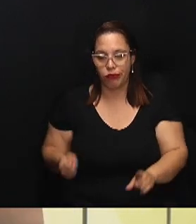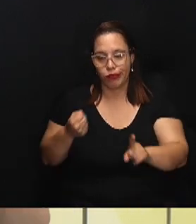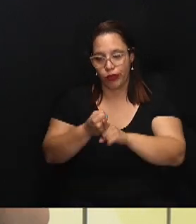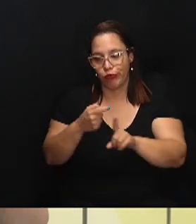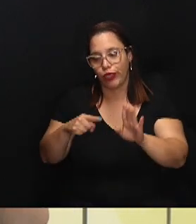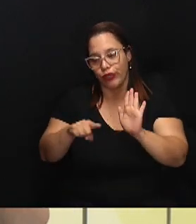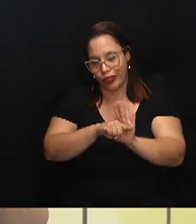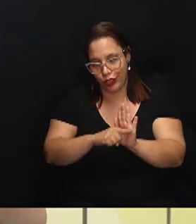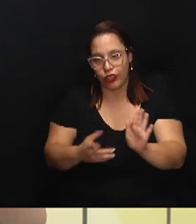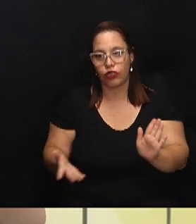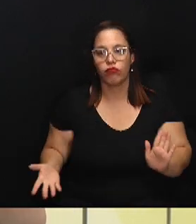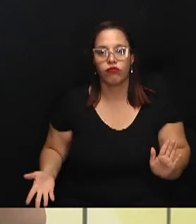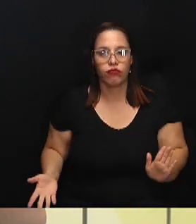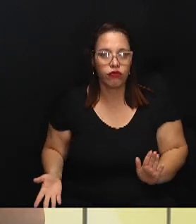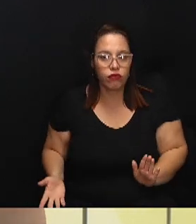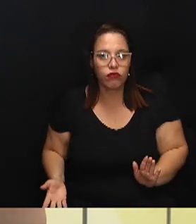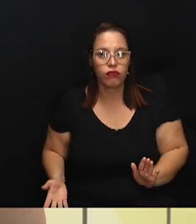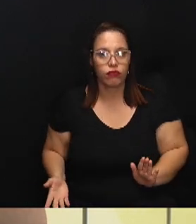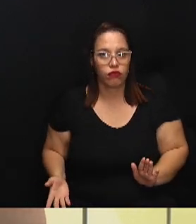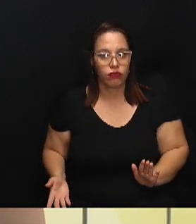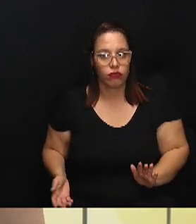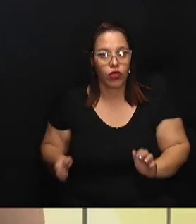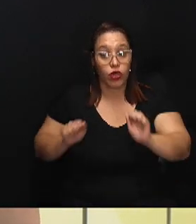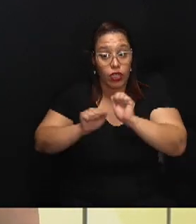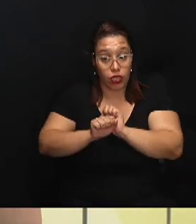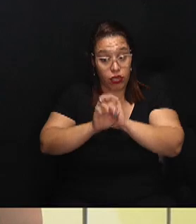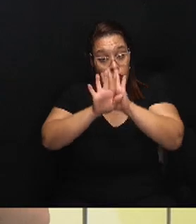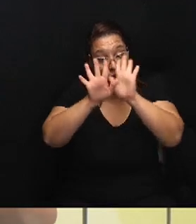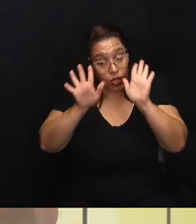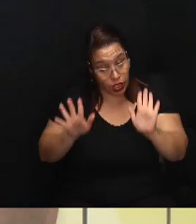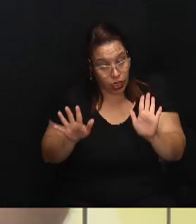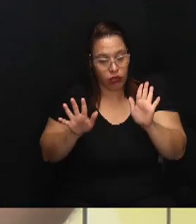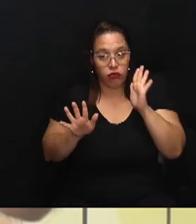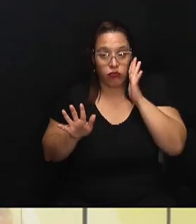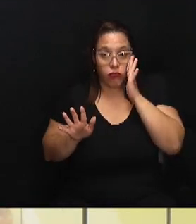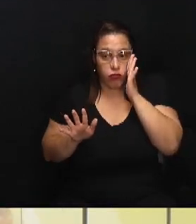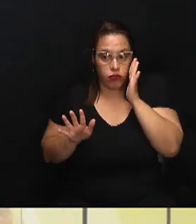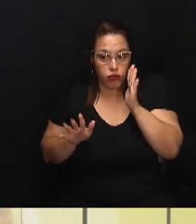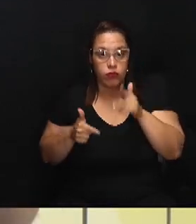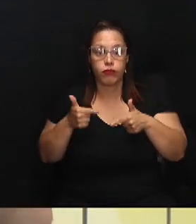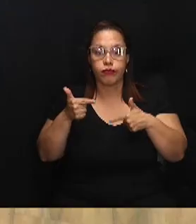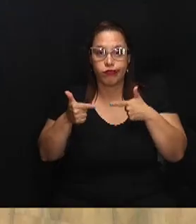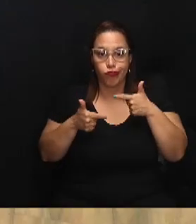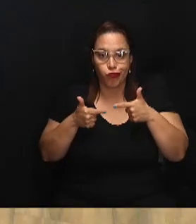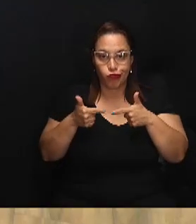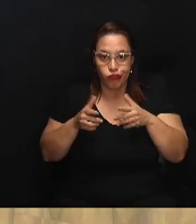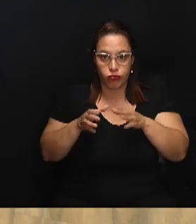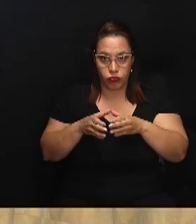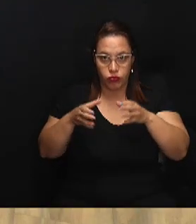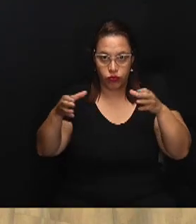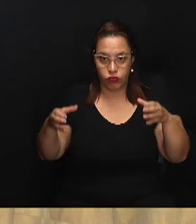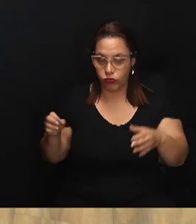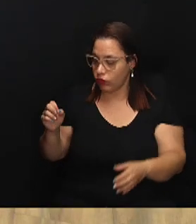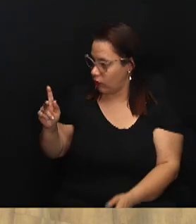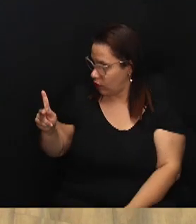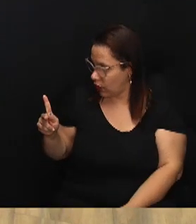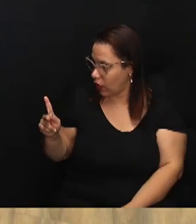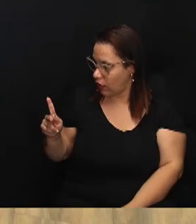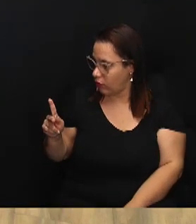Então, além de falar claro, eu acho que realmente precisaria ser feito um trabalho aí mais macro, né? Realmente para